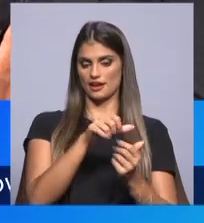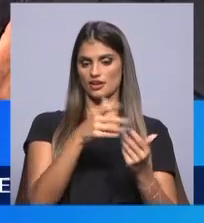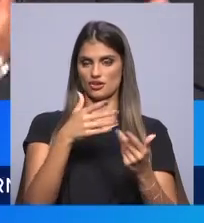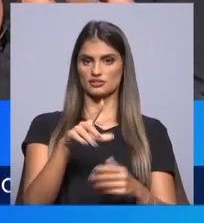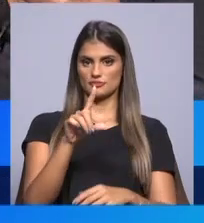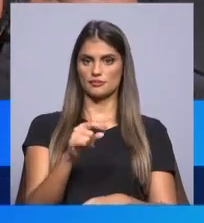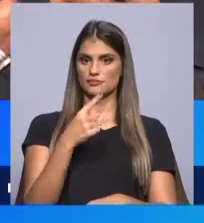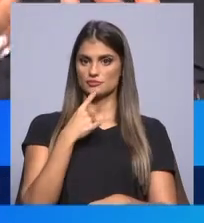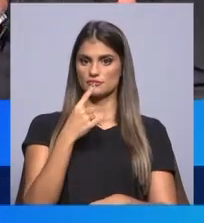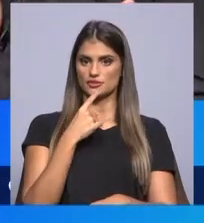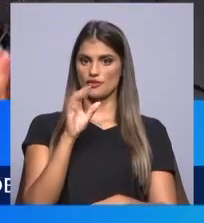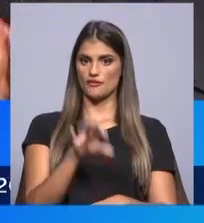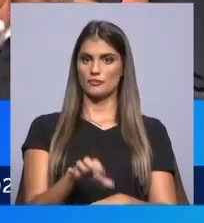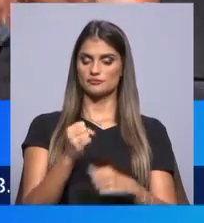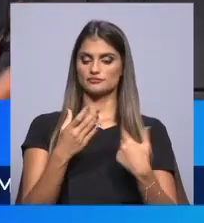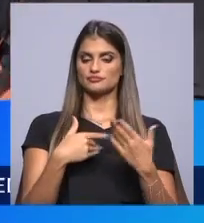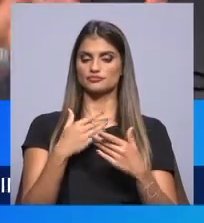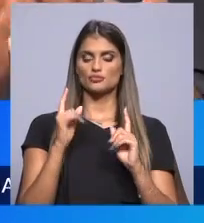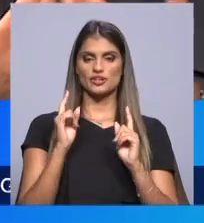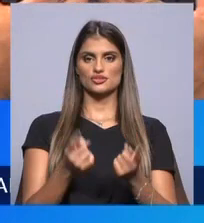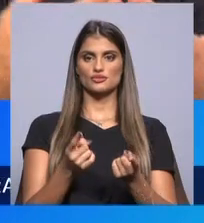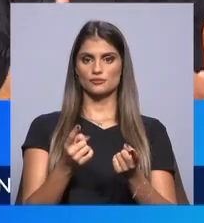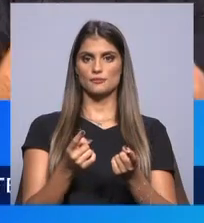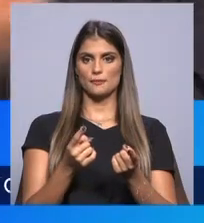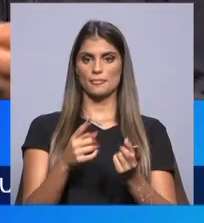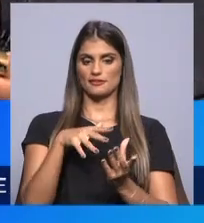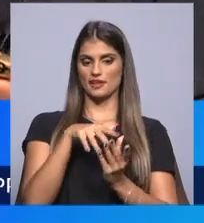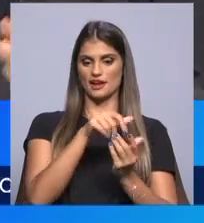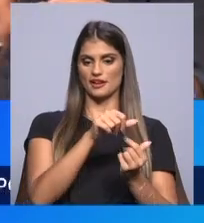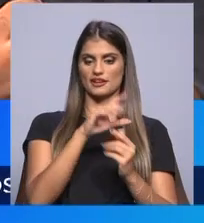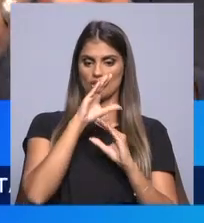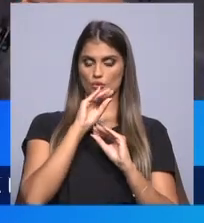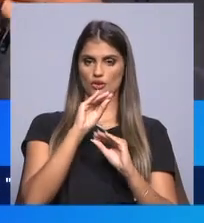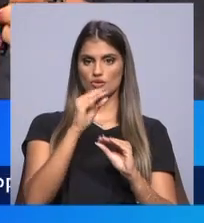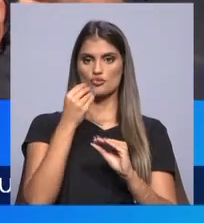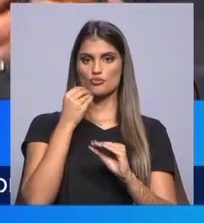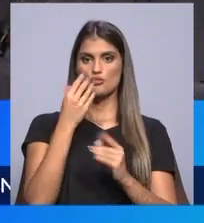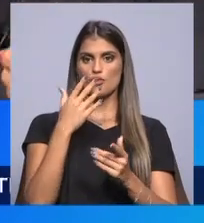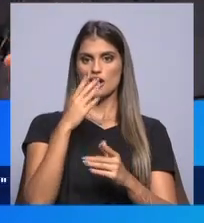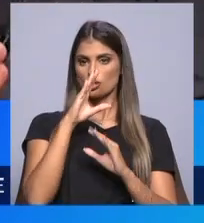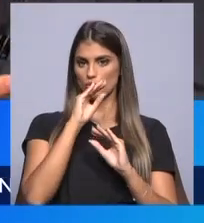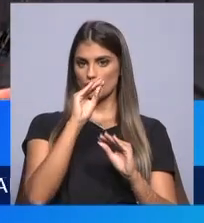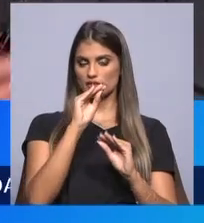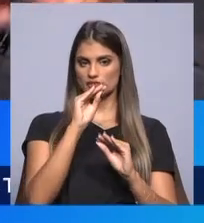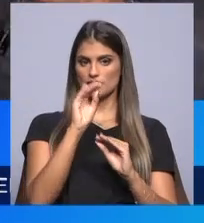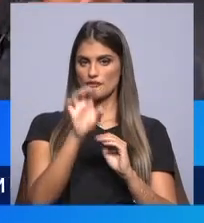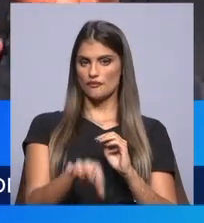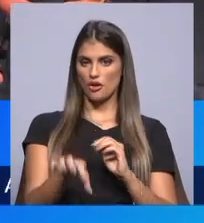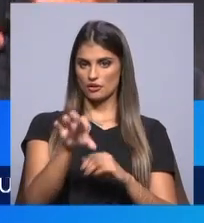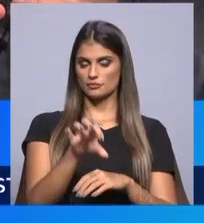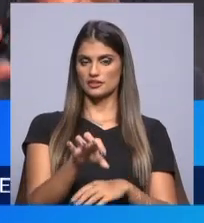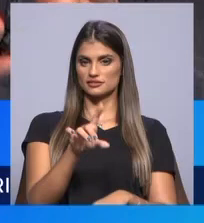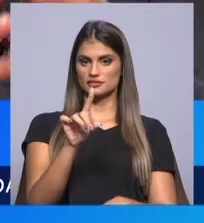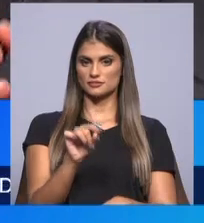também perceber como é que foi a dinâmica logo no início entre a Terra e a Lua. Como é que a Lua, com a sua massa, com o